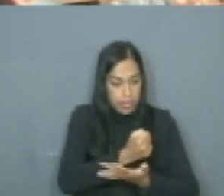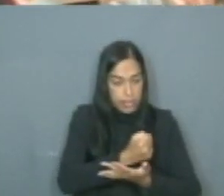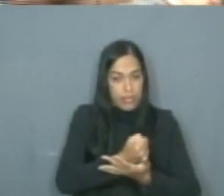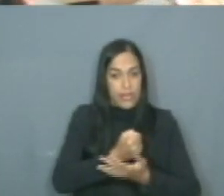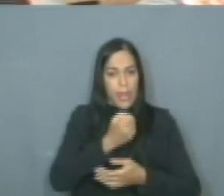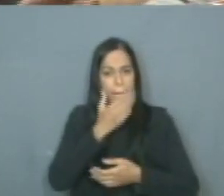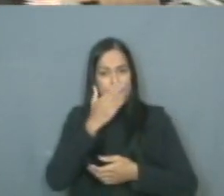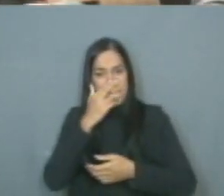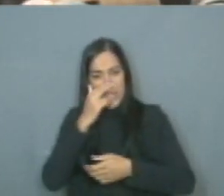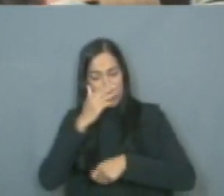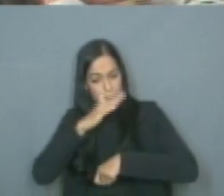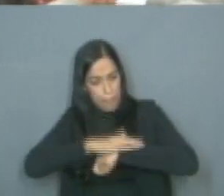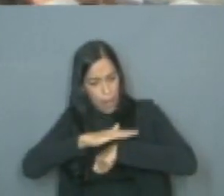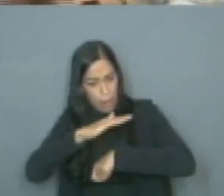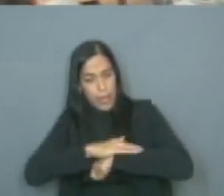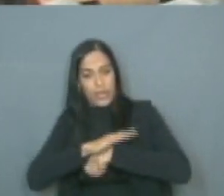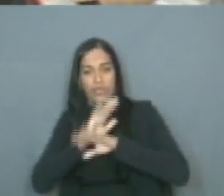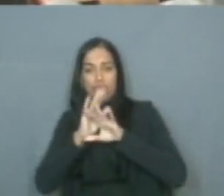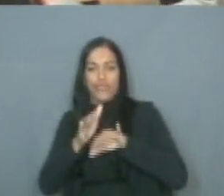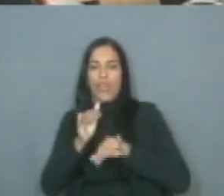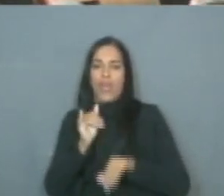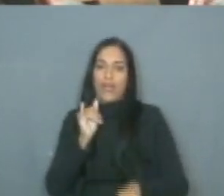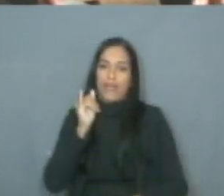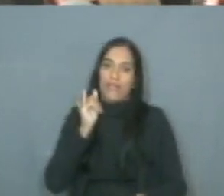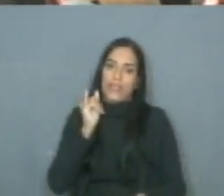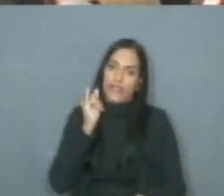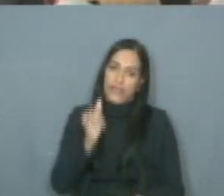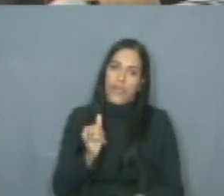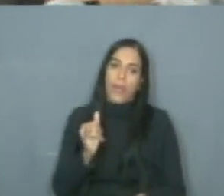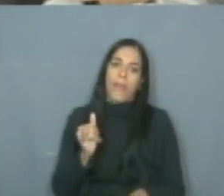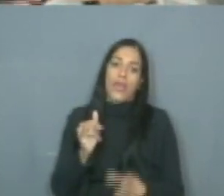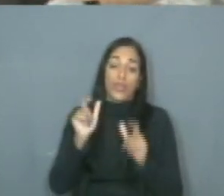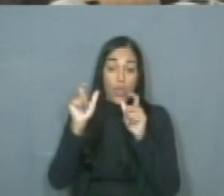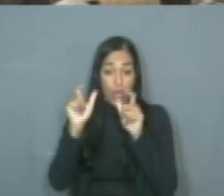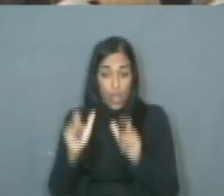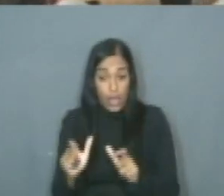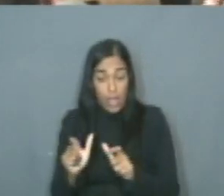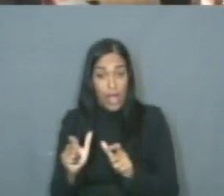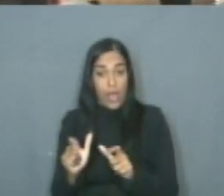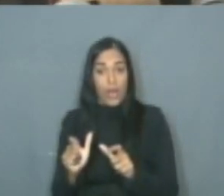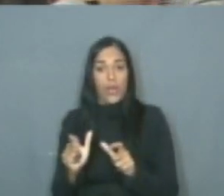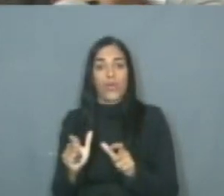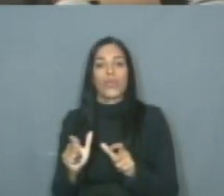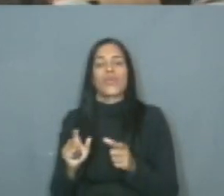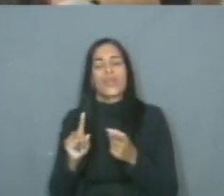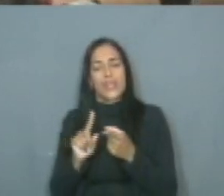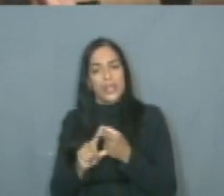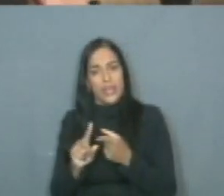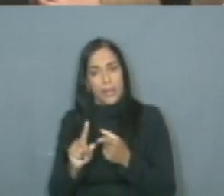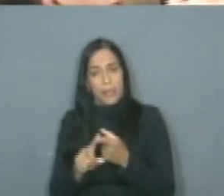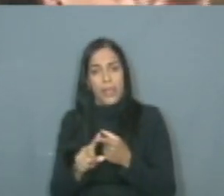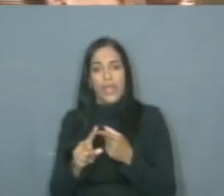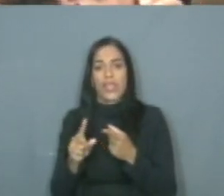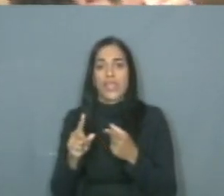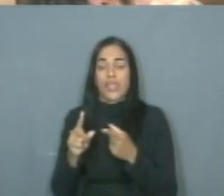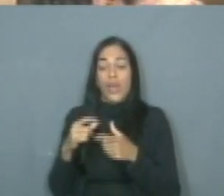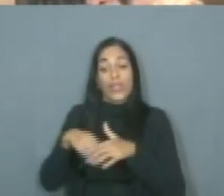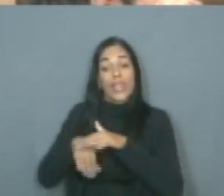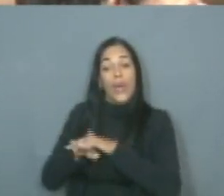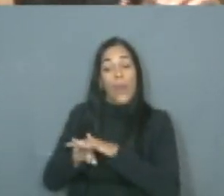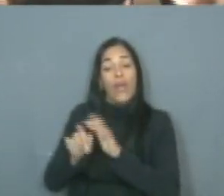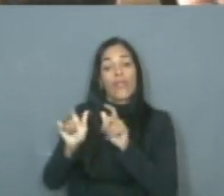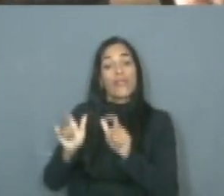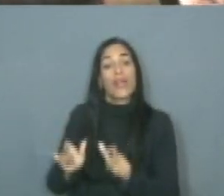momento, já identificasse que ele foi guinchado e para onde ele foi. Para isso tem que ser criação de um portal para